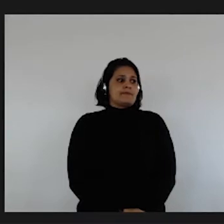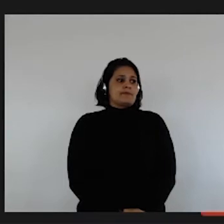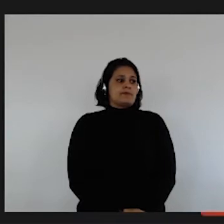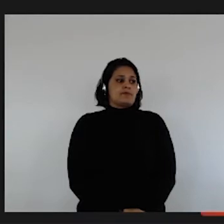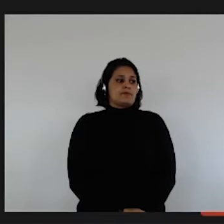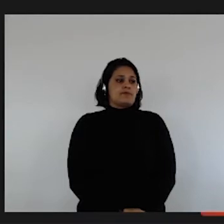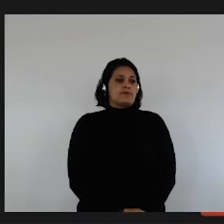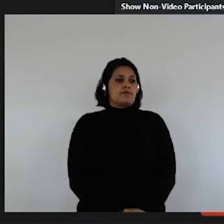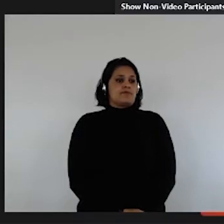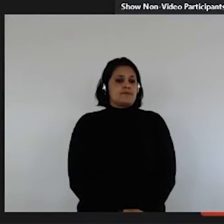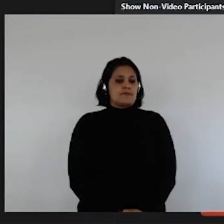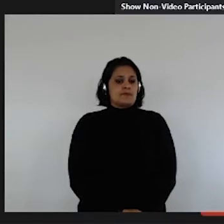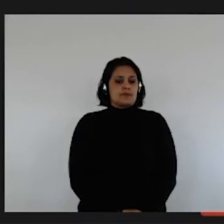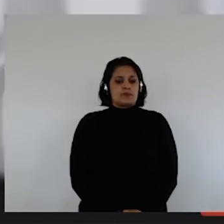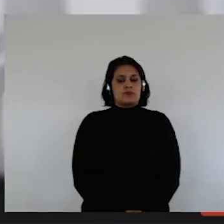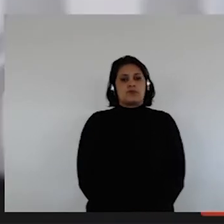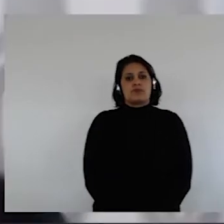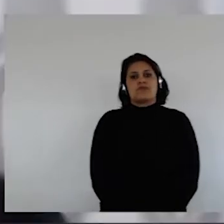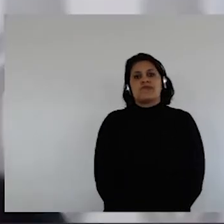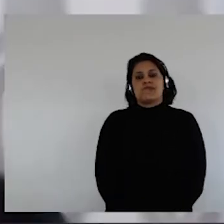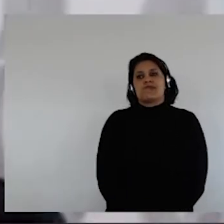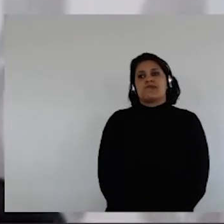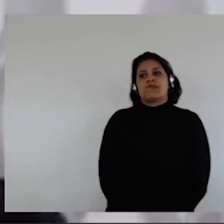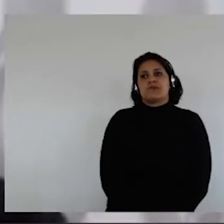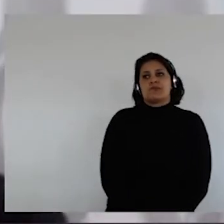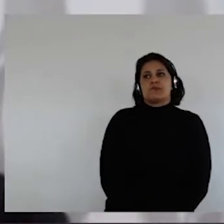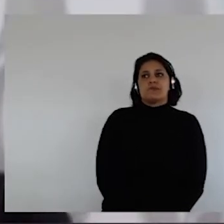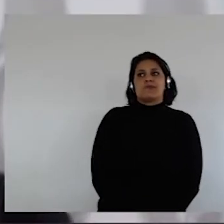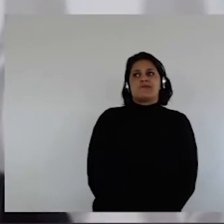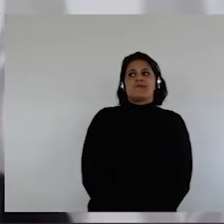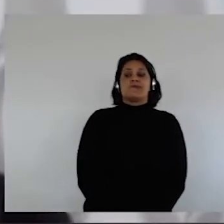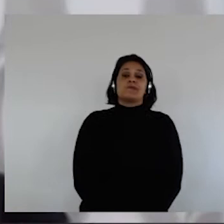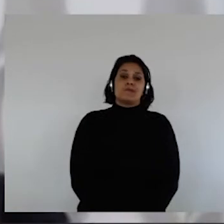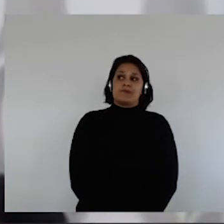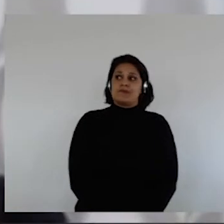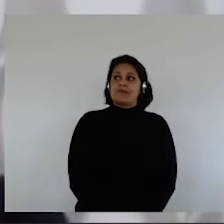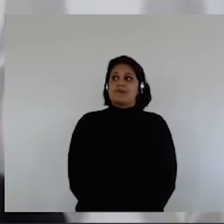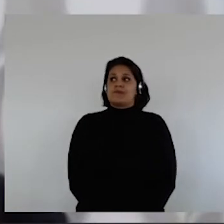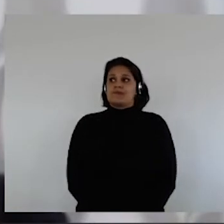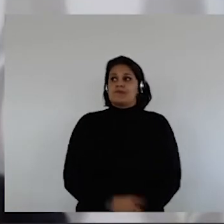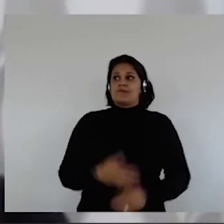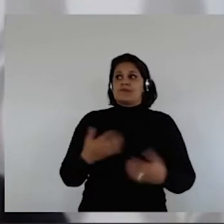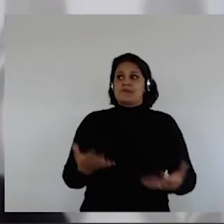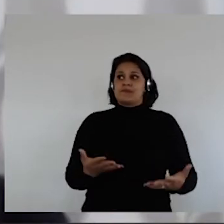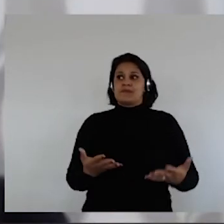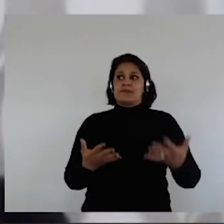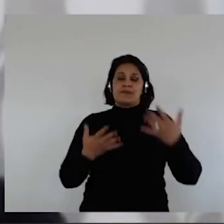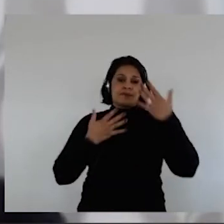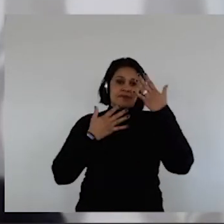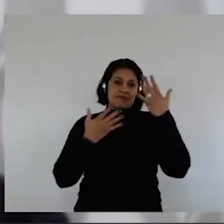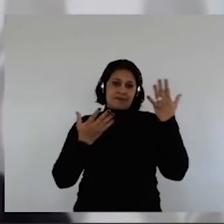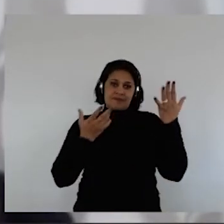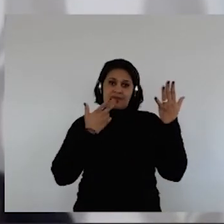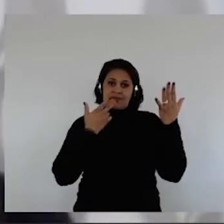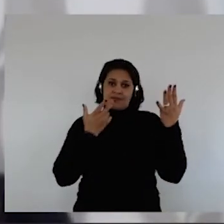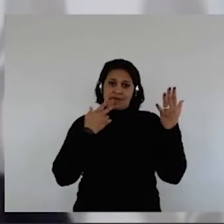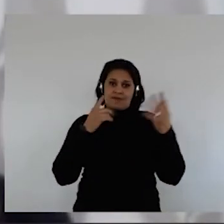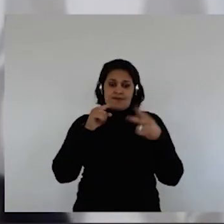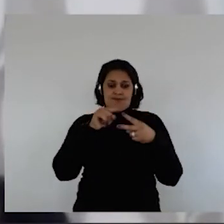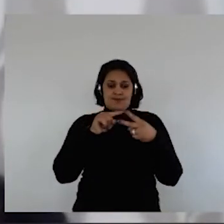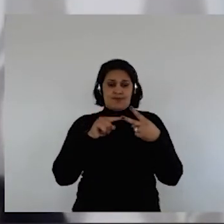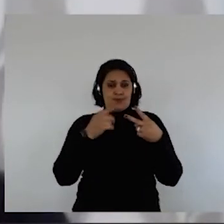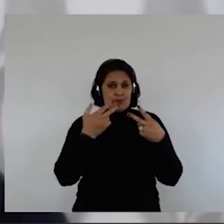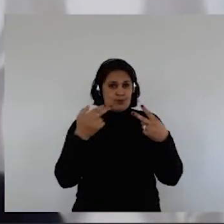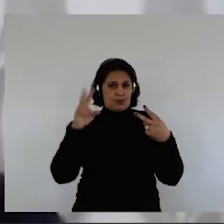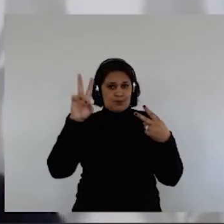Professora Maria Cecília, eu confesso que teve duas situações aí em sua palestra que me